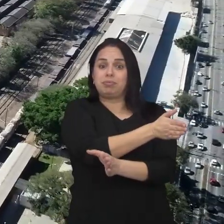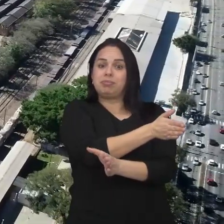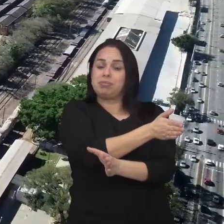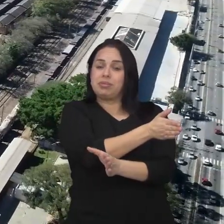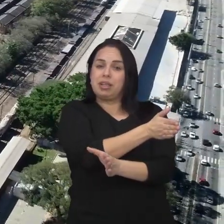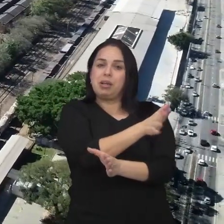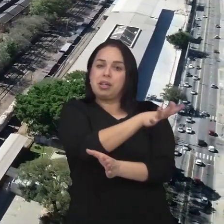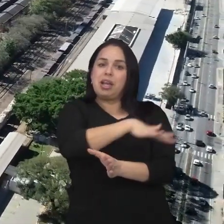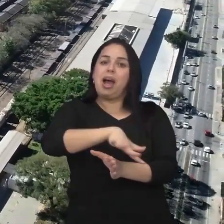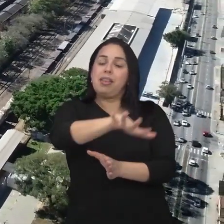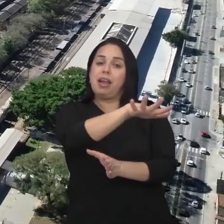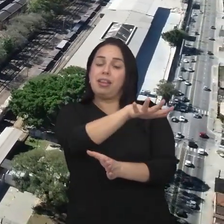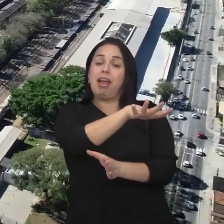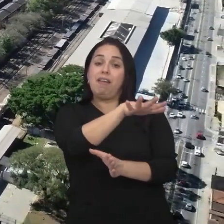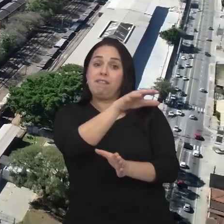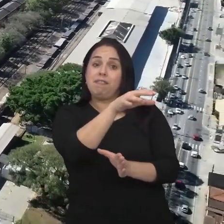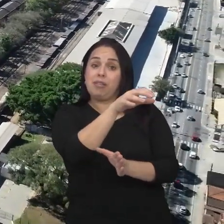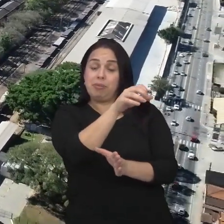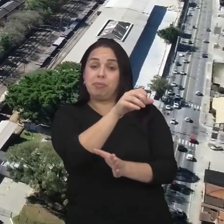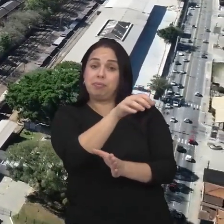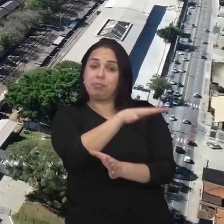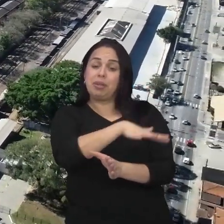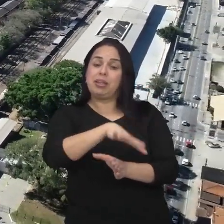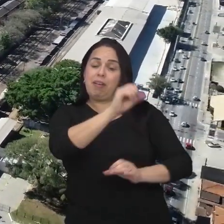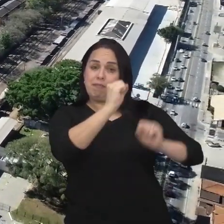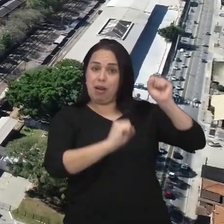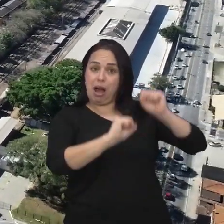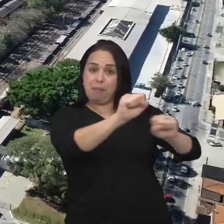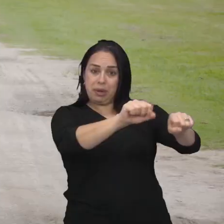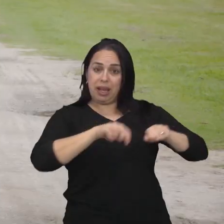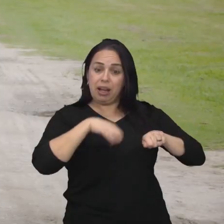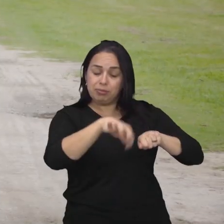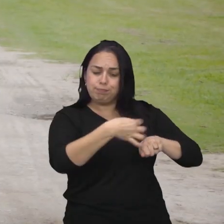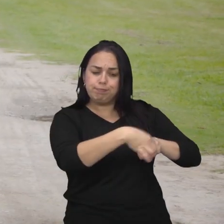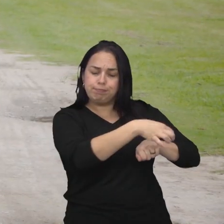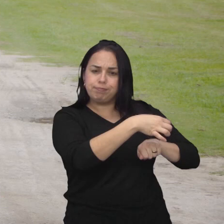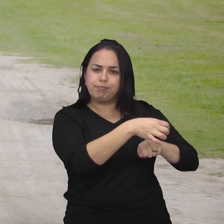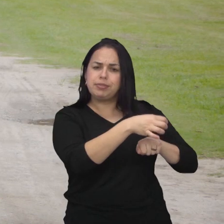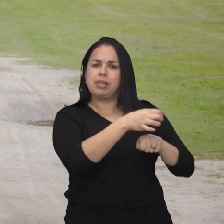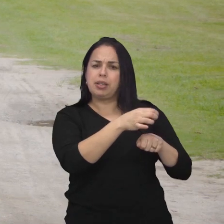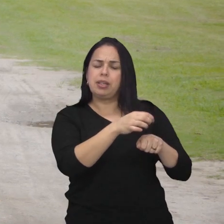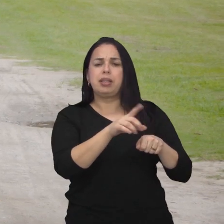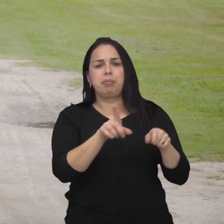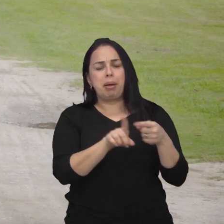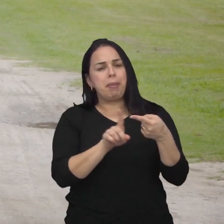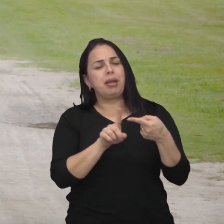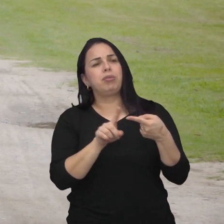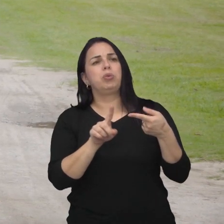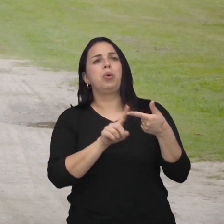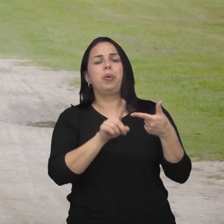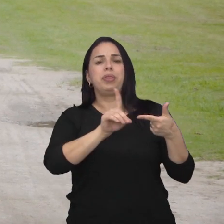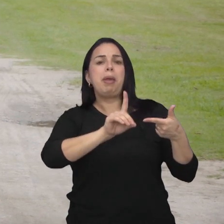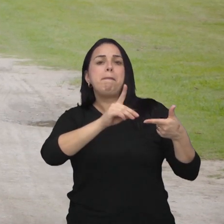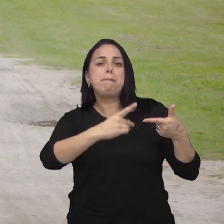direita para as instalações tanto da tecelagem, como o DPA, que é o